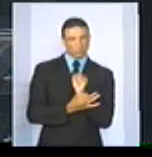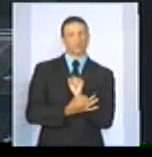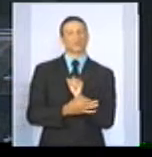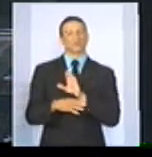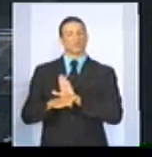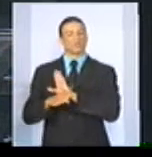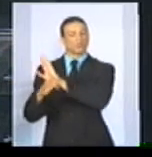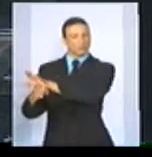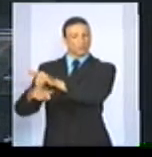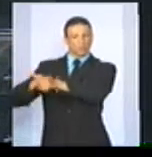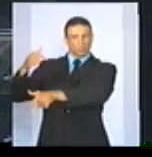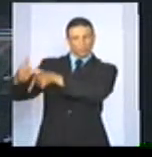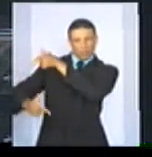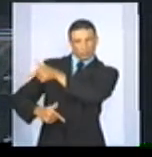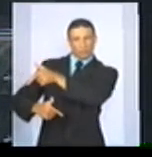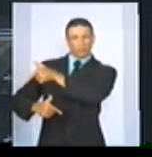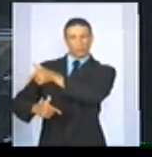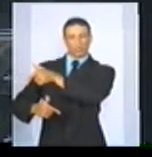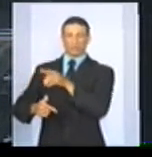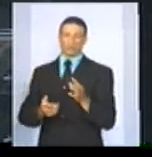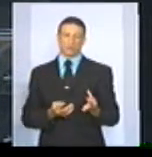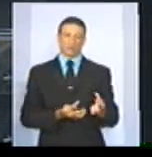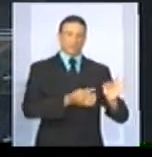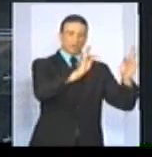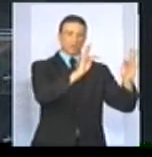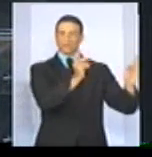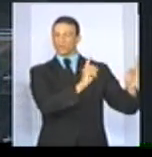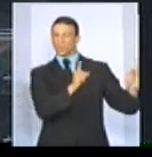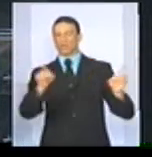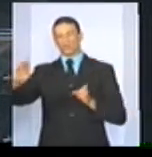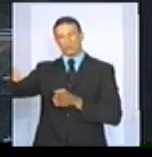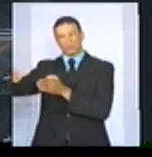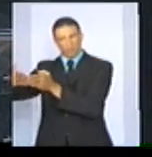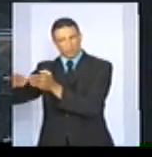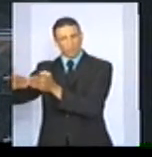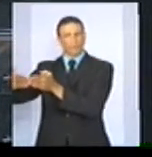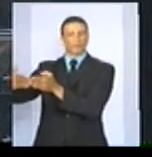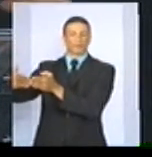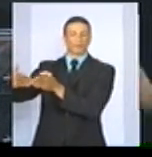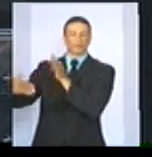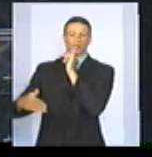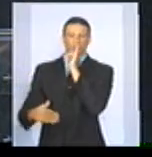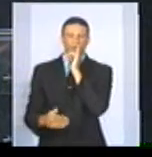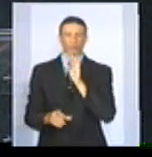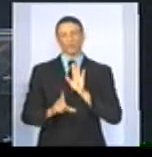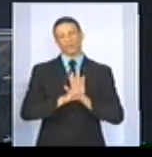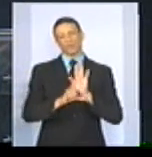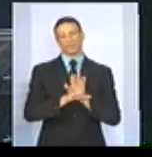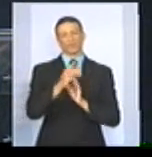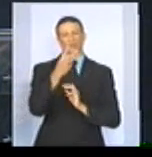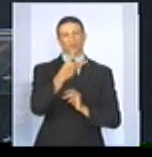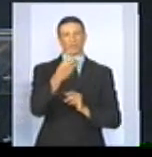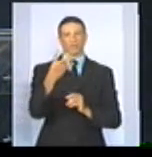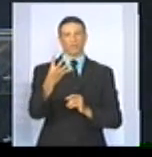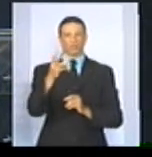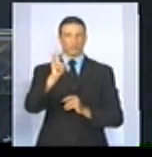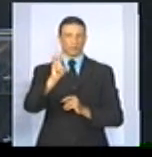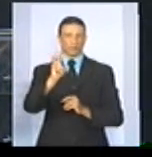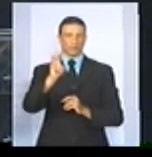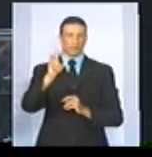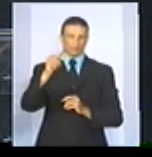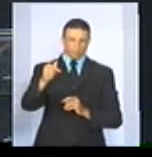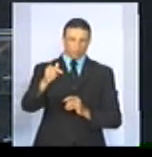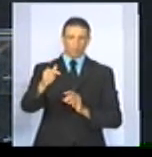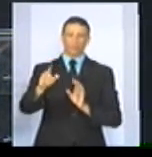para o serviço analógico e não para o serviço digital. Na ADIM 3944, o Supremo já teve a oportunidade de